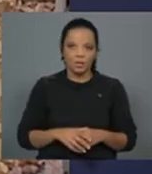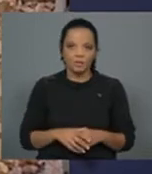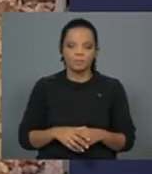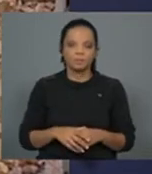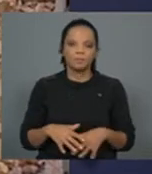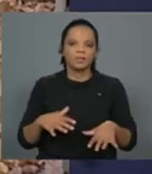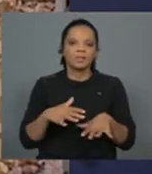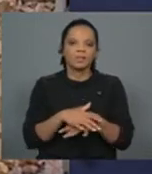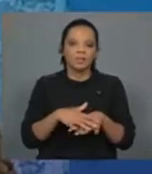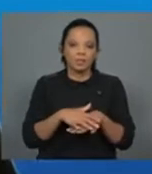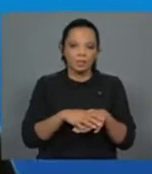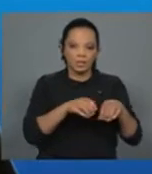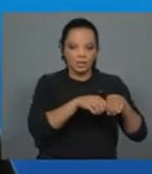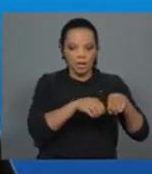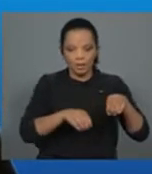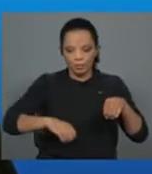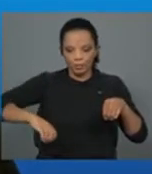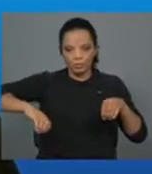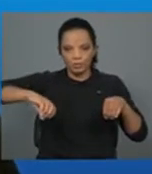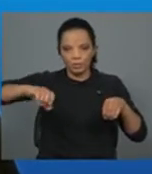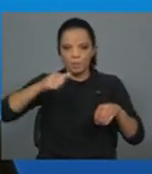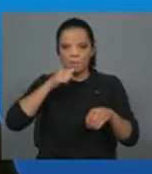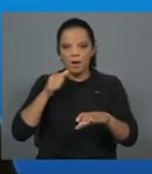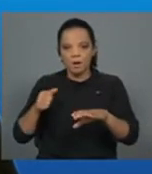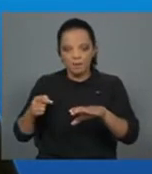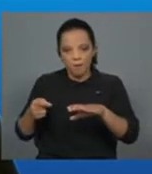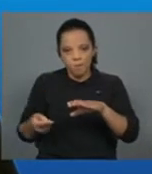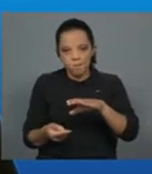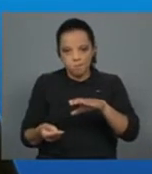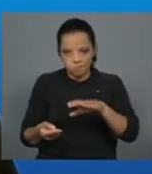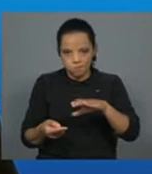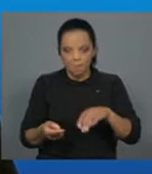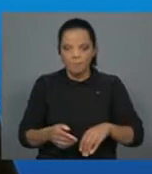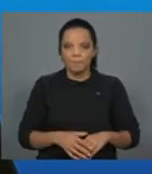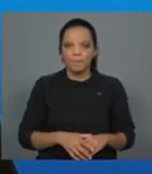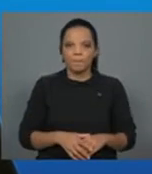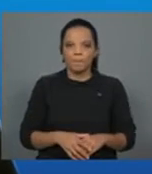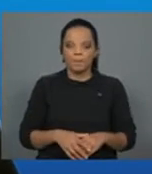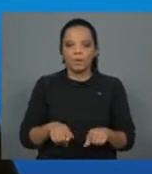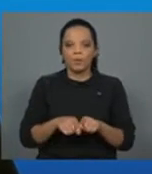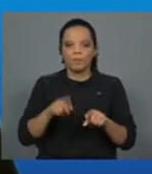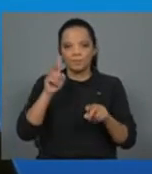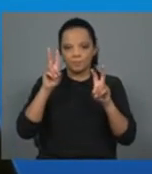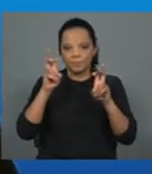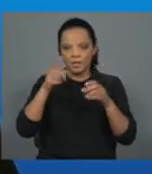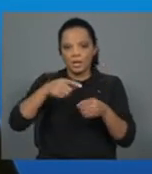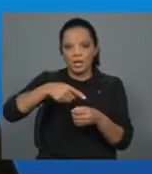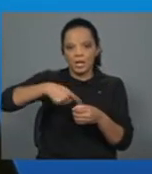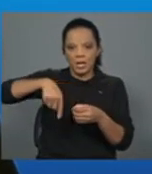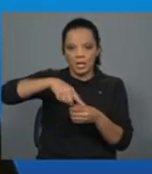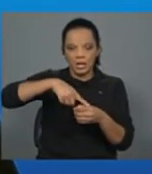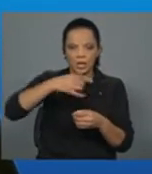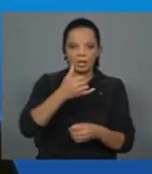rede de cabos submarinos, é o chamado anel CAM. Esse anel, instalado alguns entre 2001